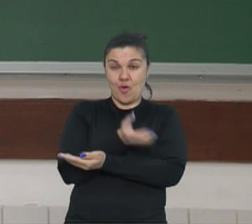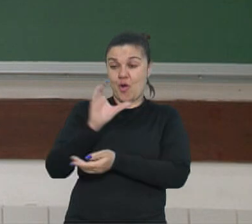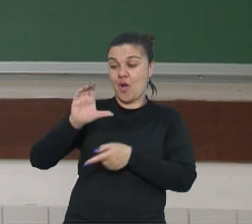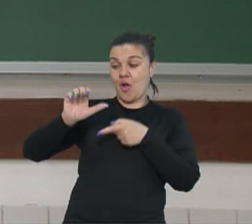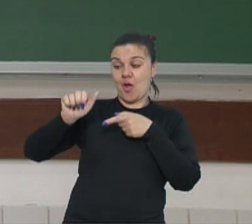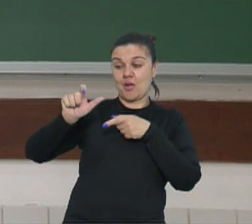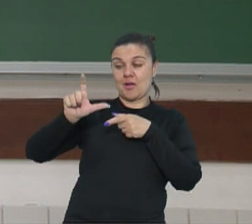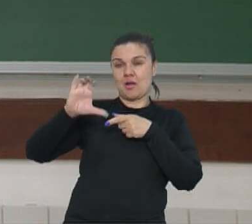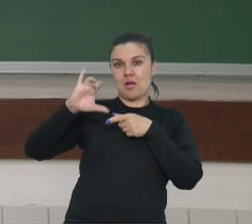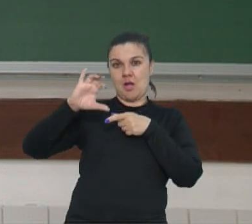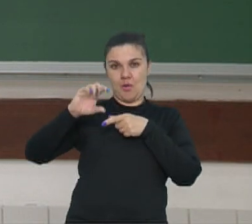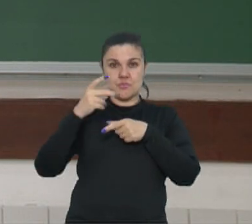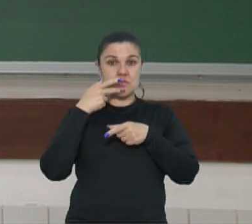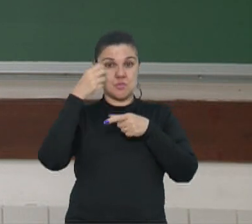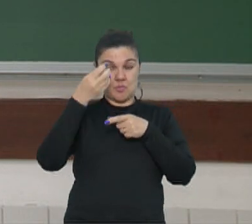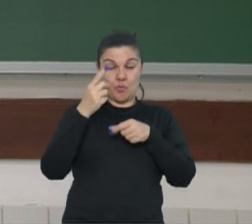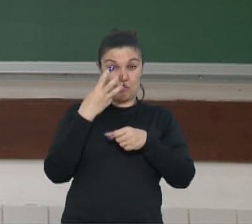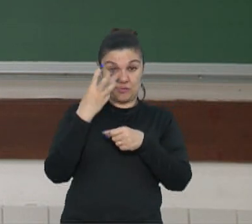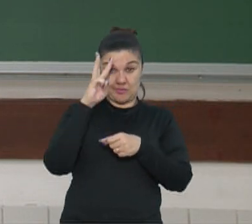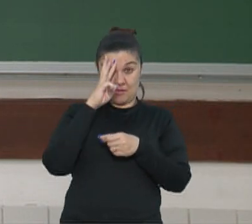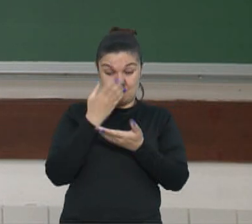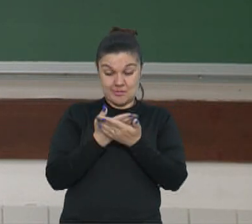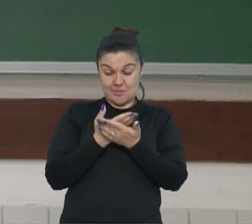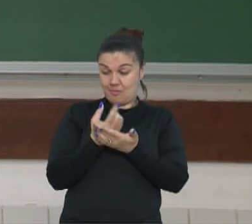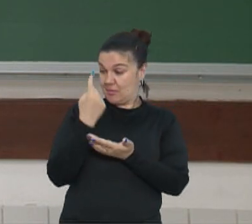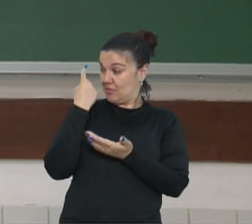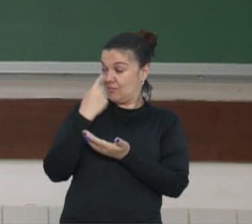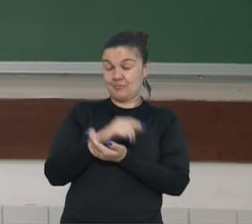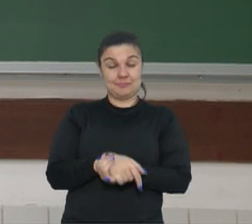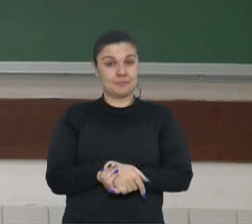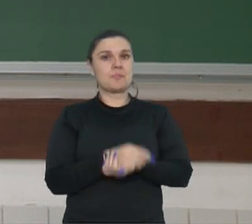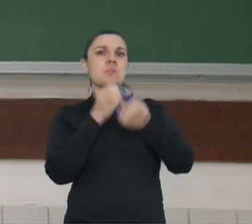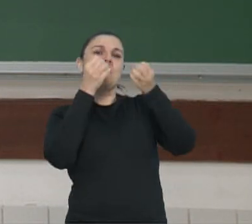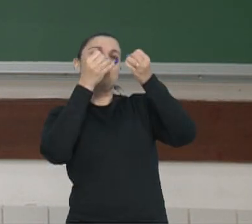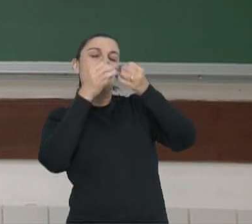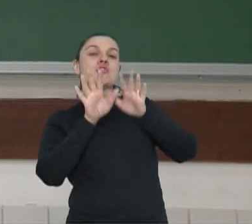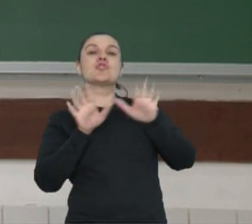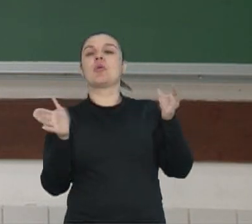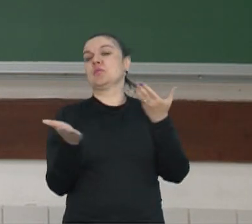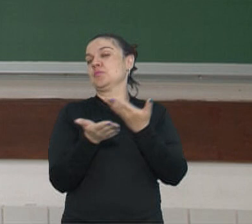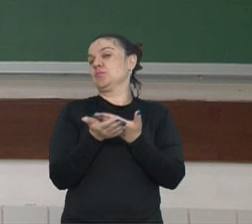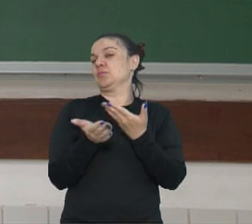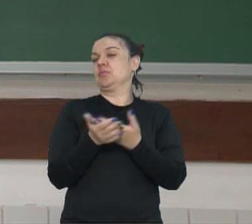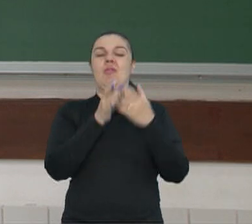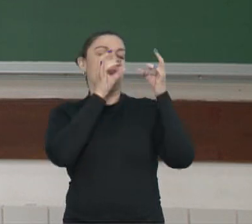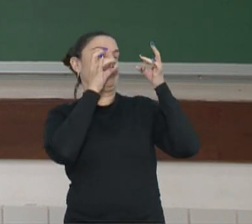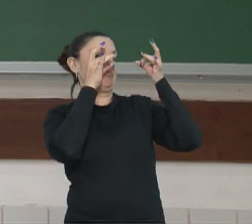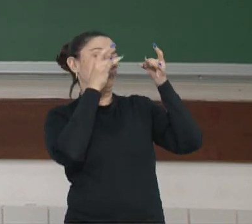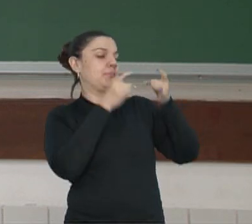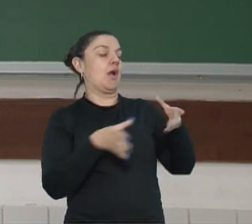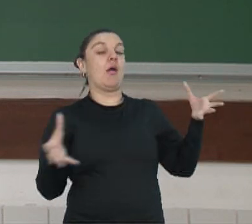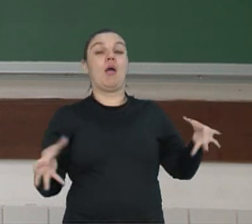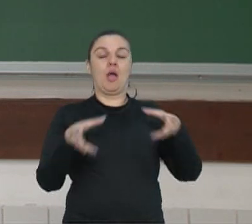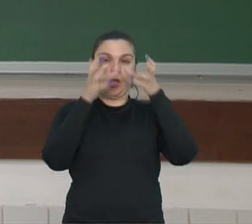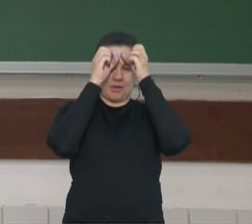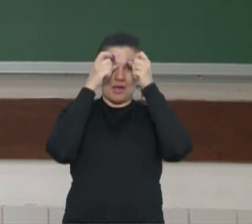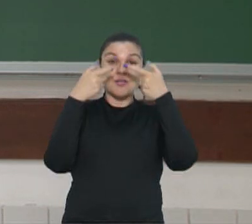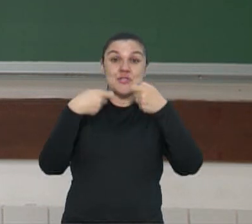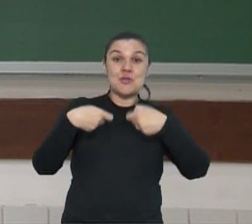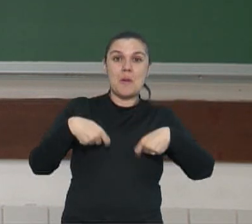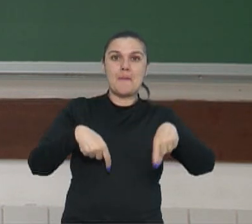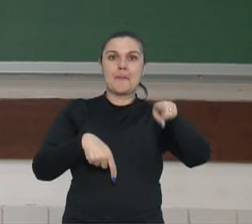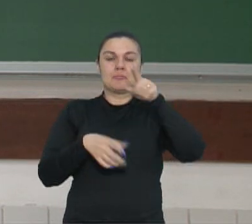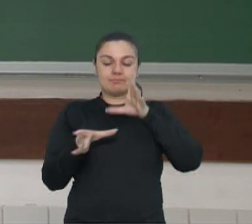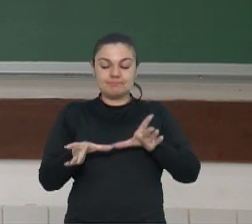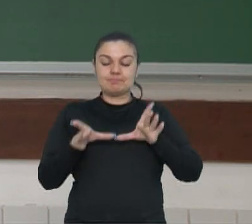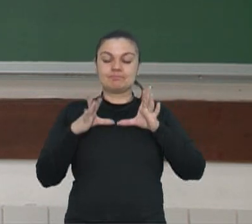ali, que a gente falou 3 aulas atrás? Nós não estudamos, pessoal, simplesmente por estudar, para abandonar o conhecimento. Nós estudamos porque está